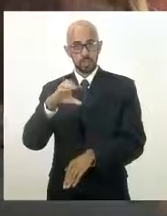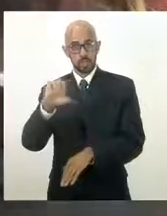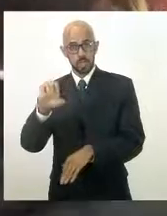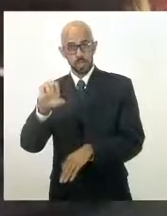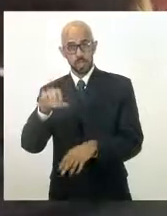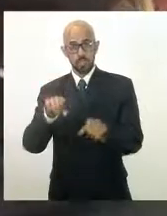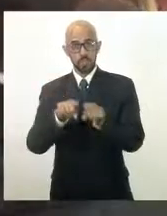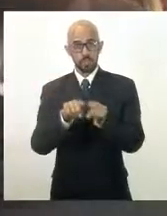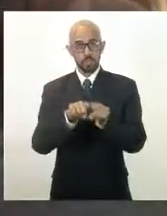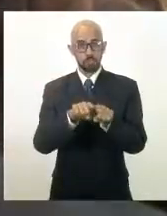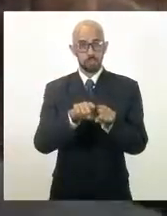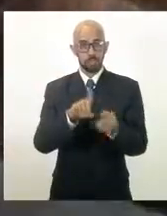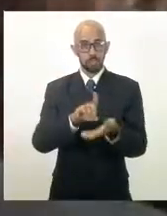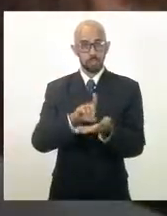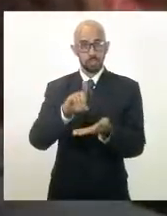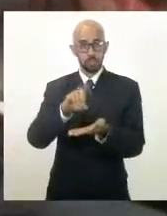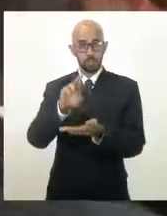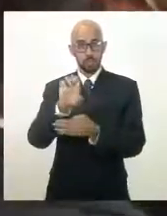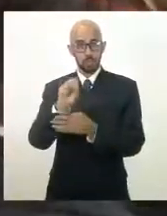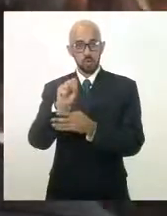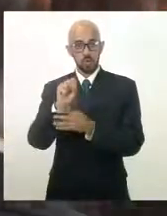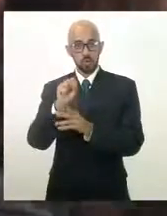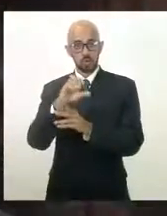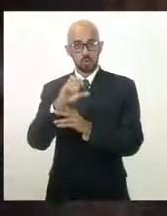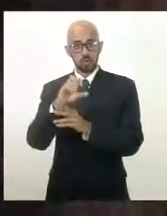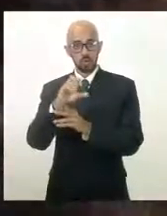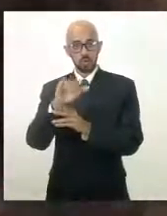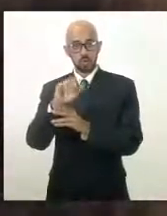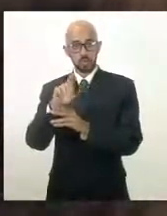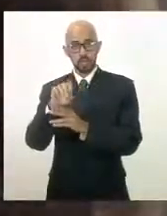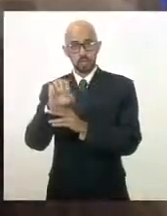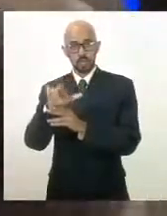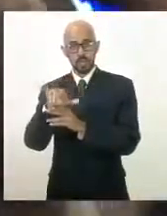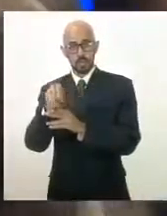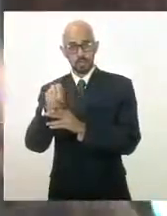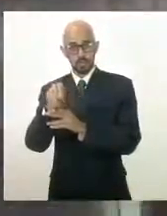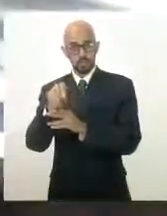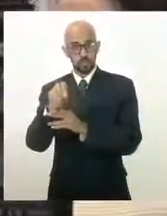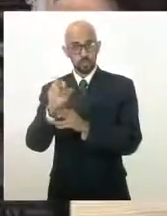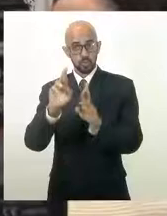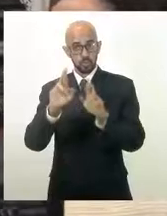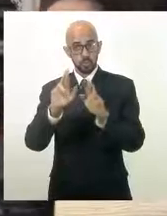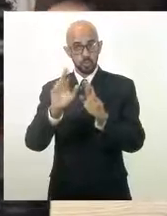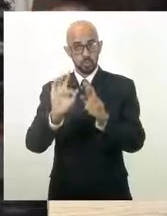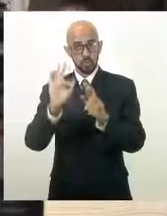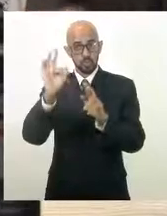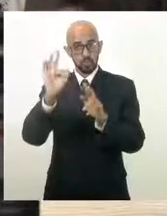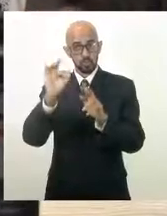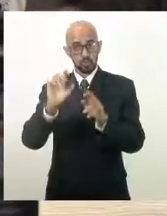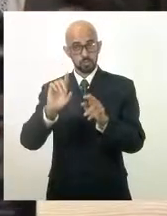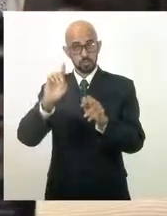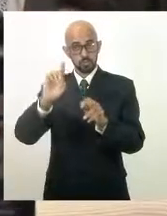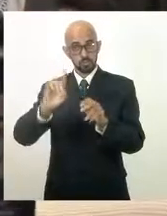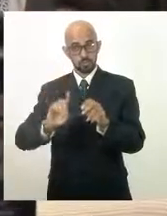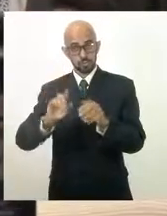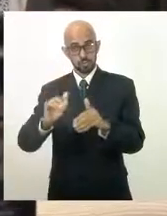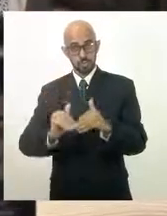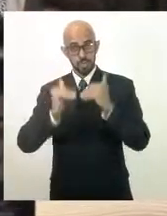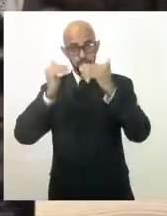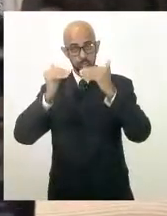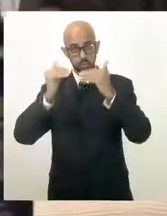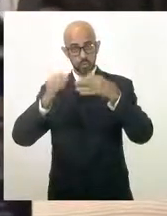Doutor Rocidélio, juiz. Se Deus quiser, futuro desembargador, está conosco também. Saudar